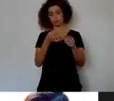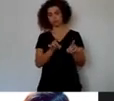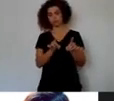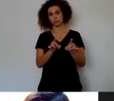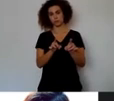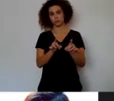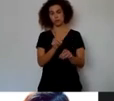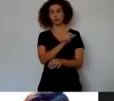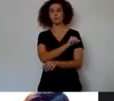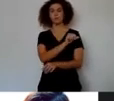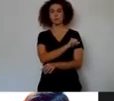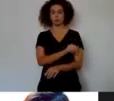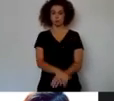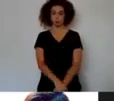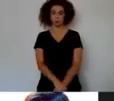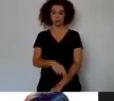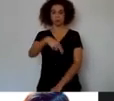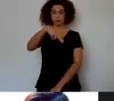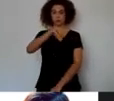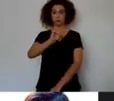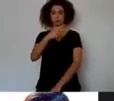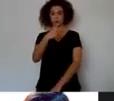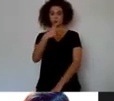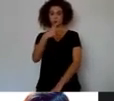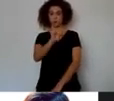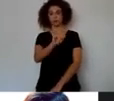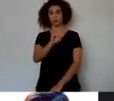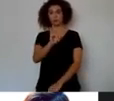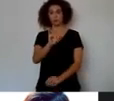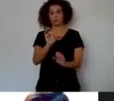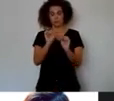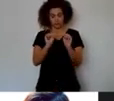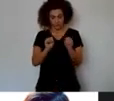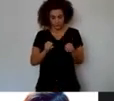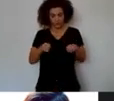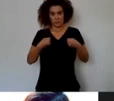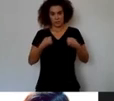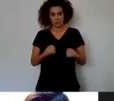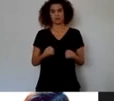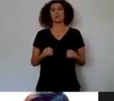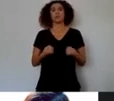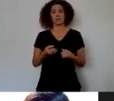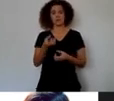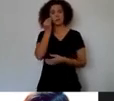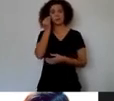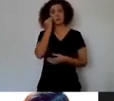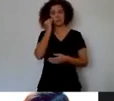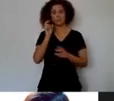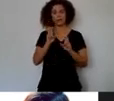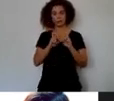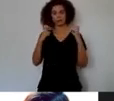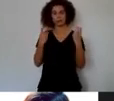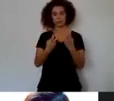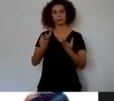para os alunos, né? Assim, o NOP sua para conseguir fazer uma roda de conversa e que essa roda de conversa tenha participação